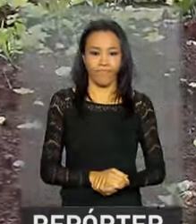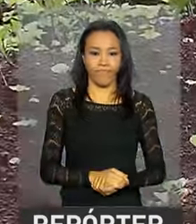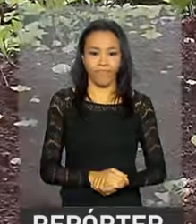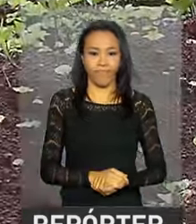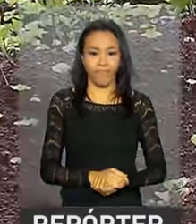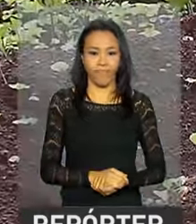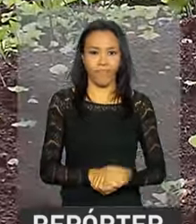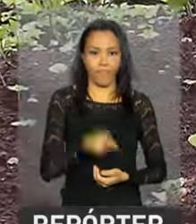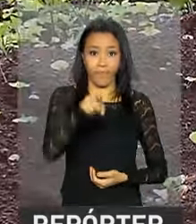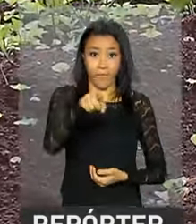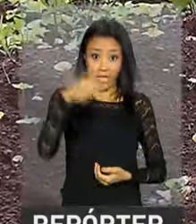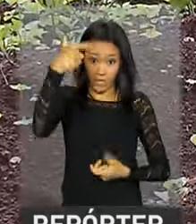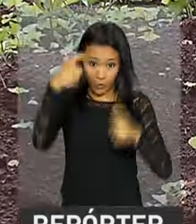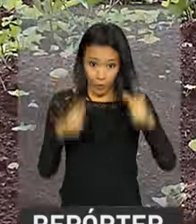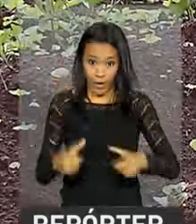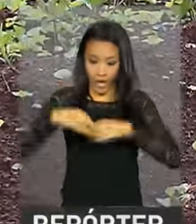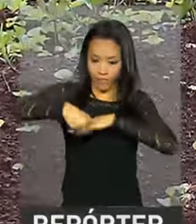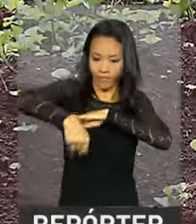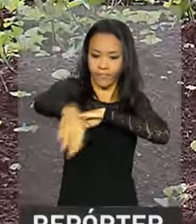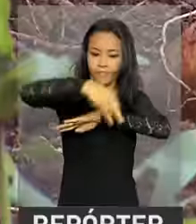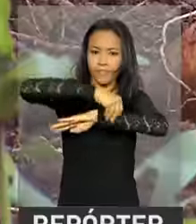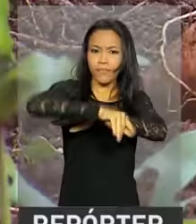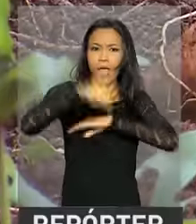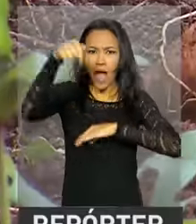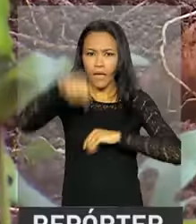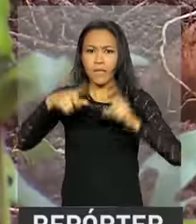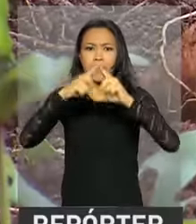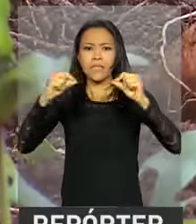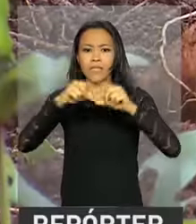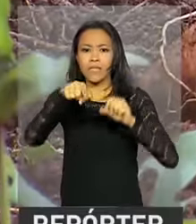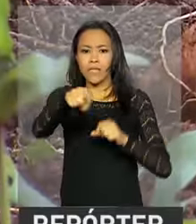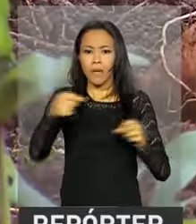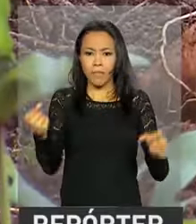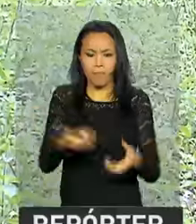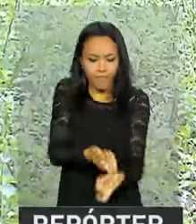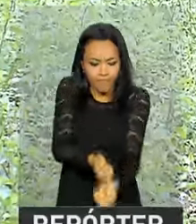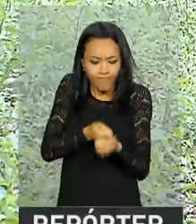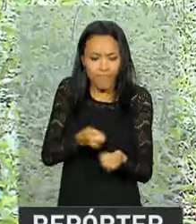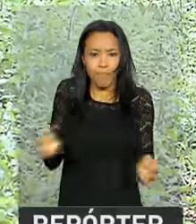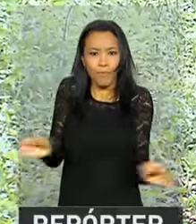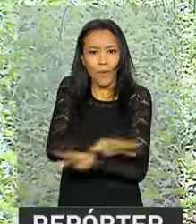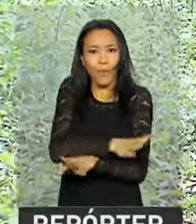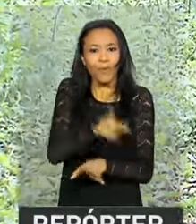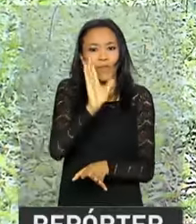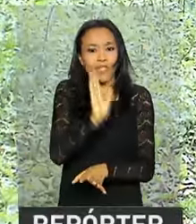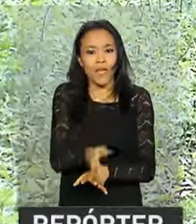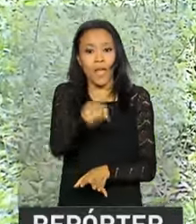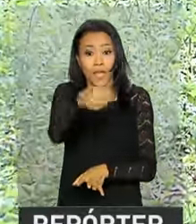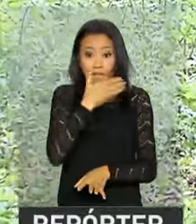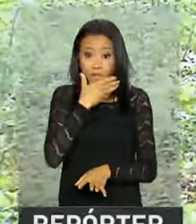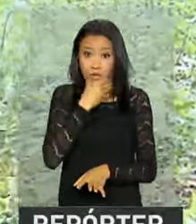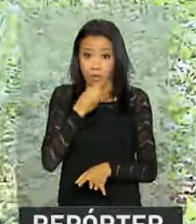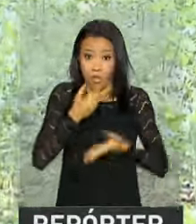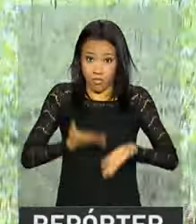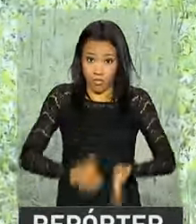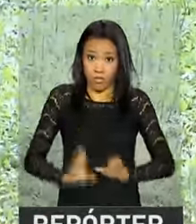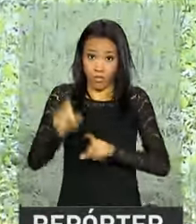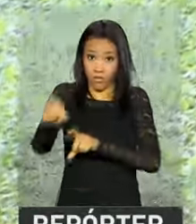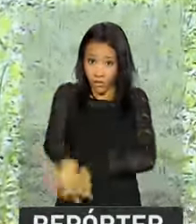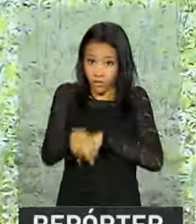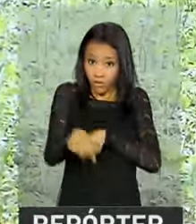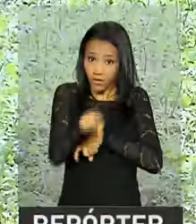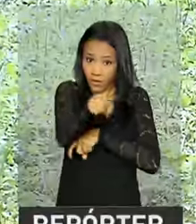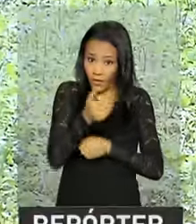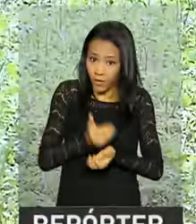agricultores. No sítio de Ceilândia, a batata doce está pronta para a colheita. Nascido e criado na roça, seu